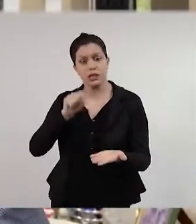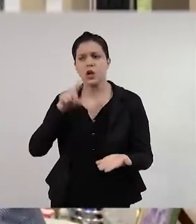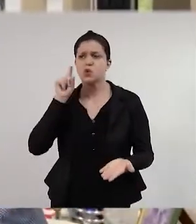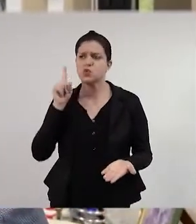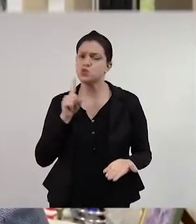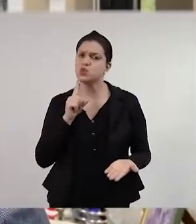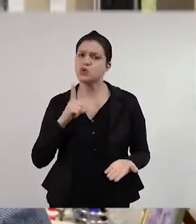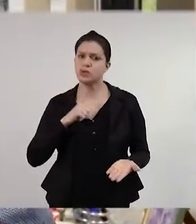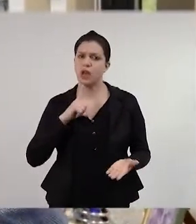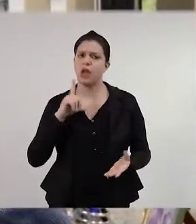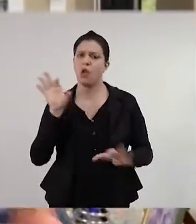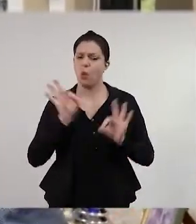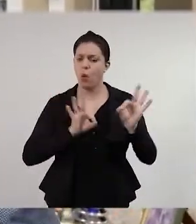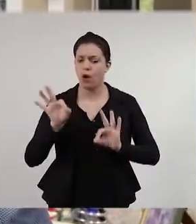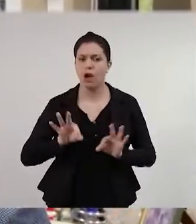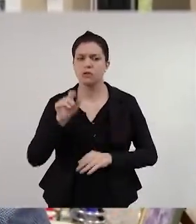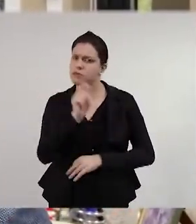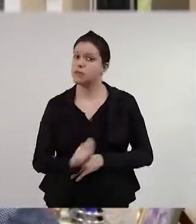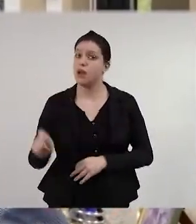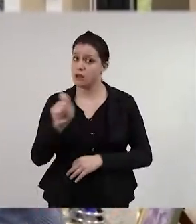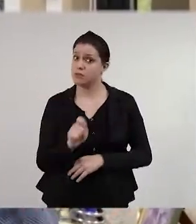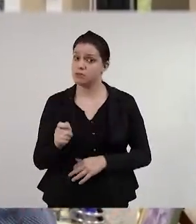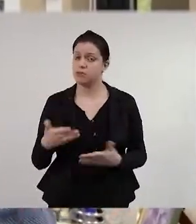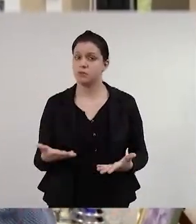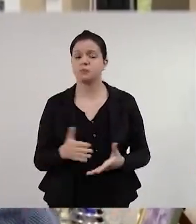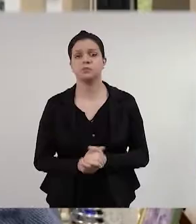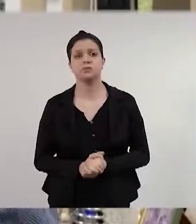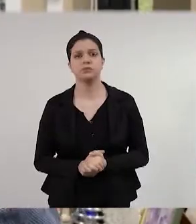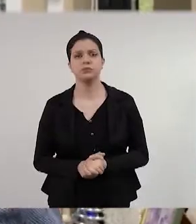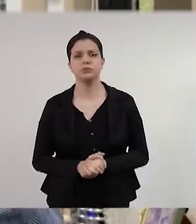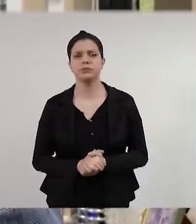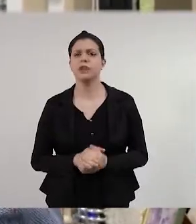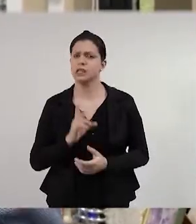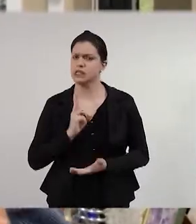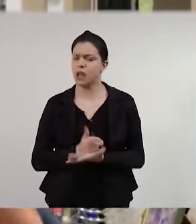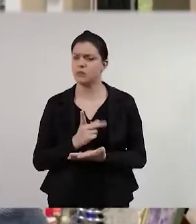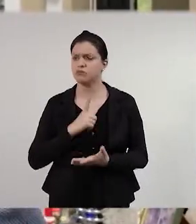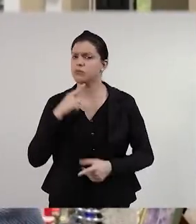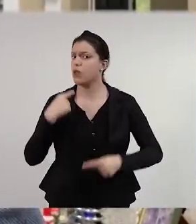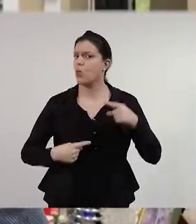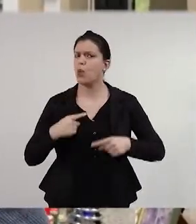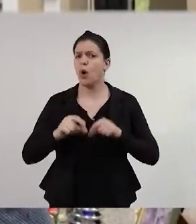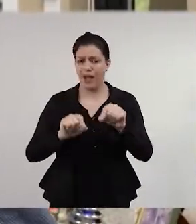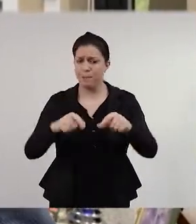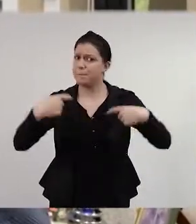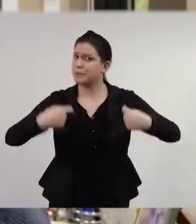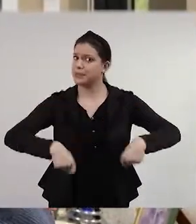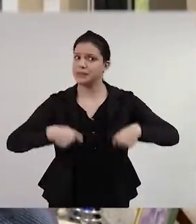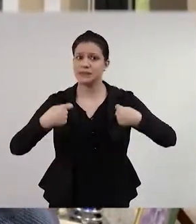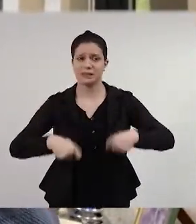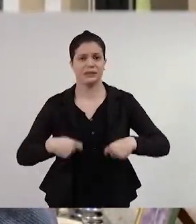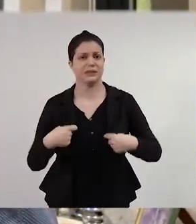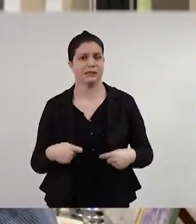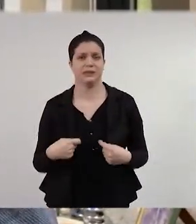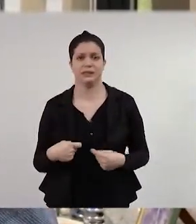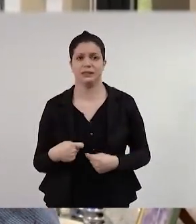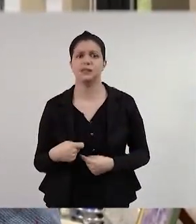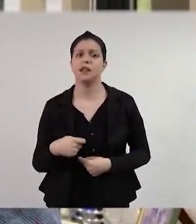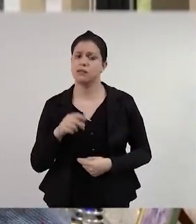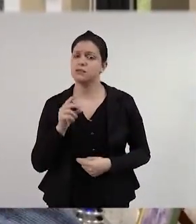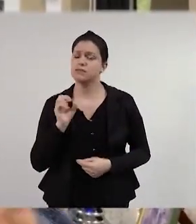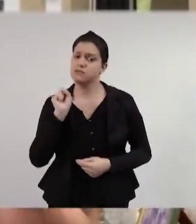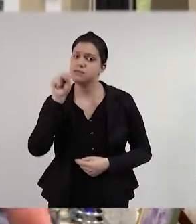estão organizados, em associações, e eles têm feito essa discussão da necessidade de